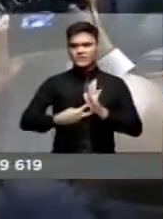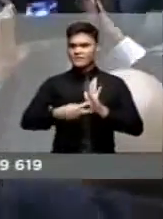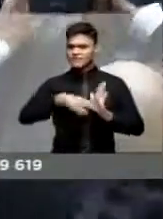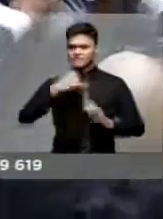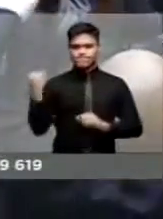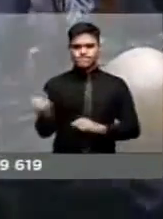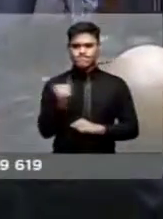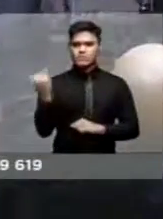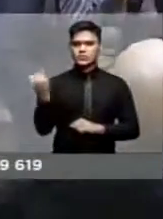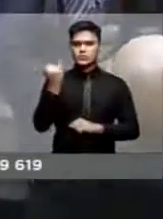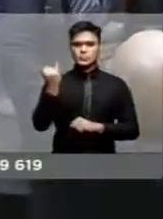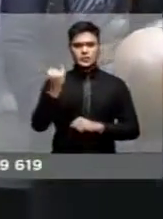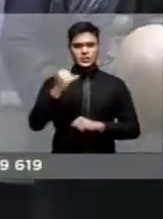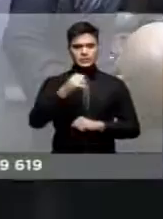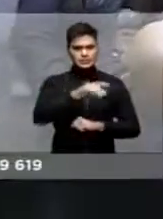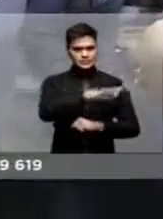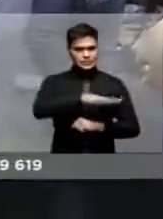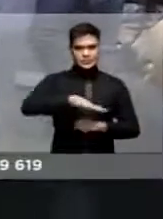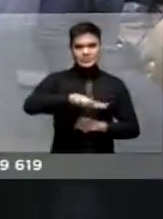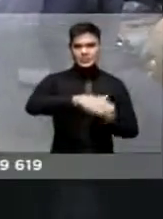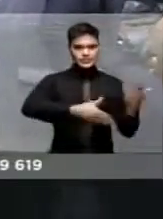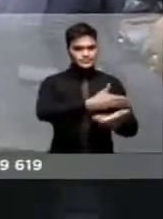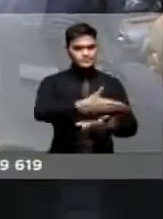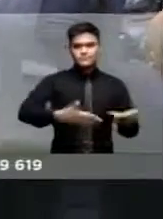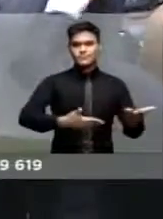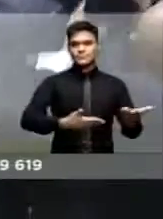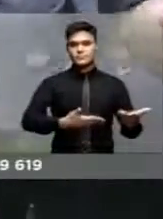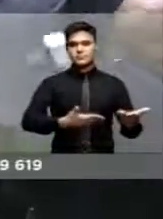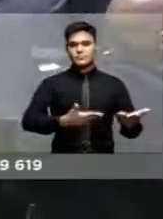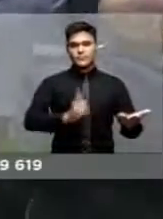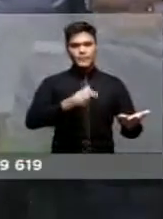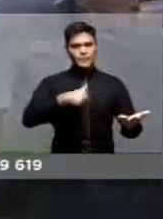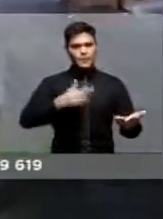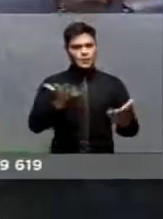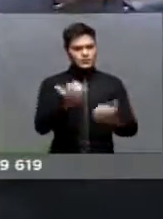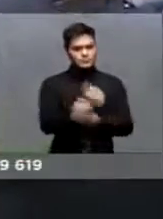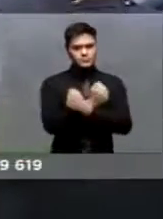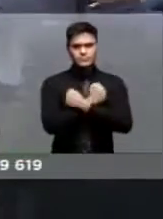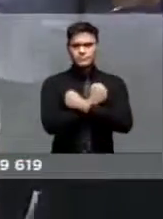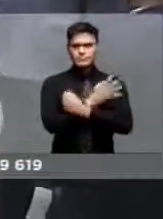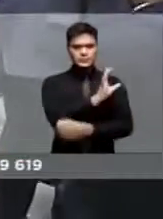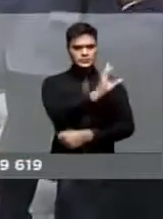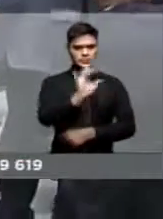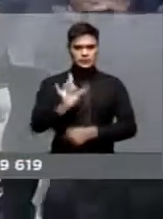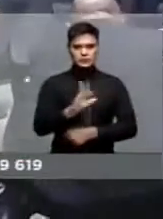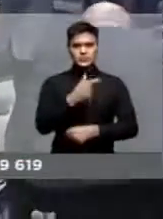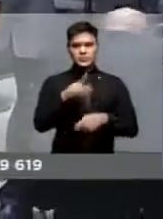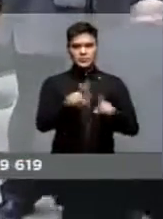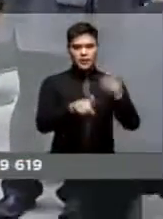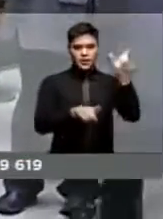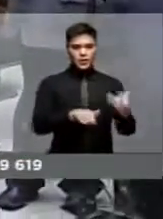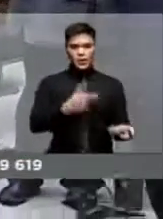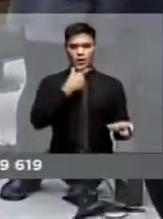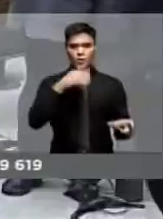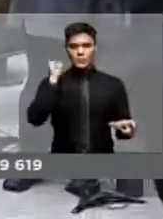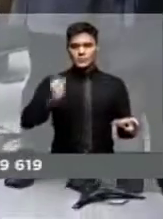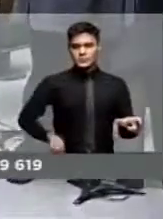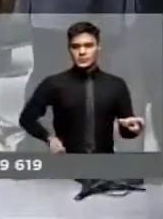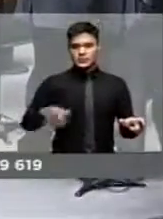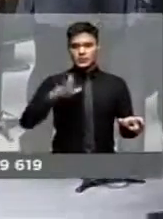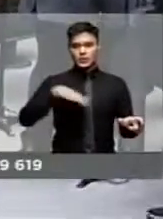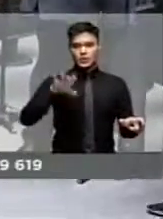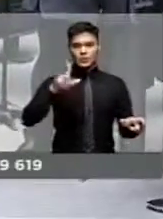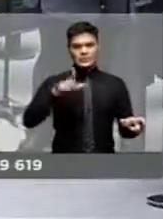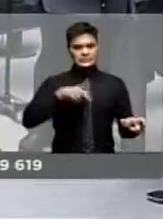importante nesse processo de relacionamento. Quero deixar um abraço muito especial ao embaixador pelos esforços que